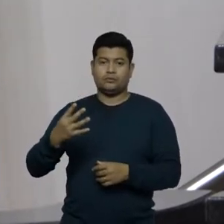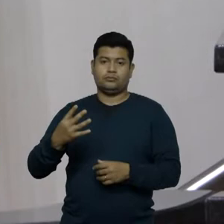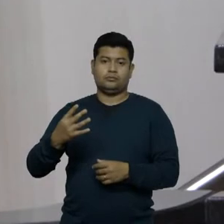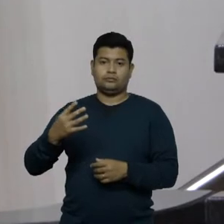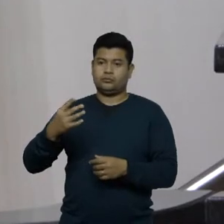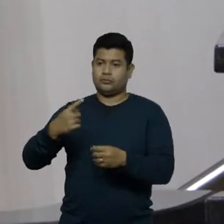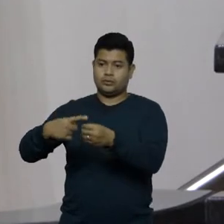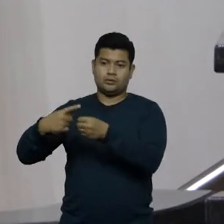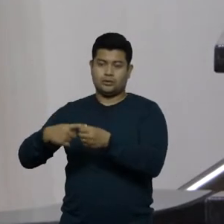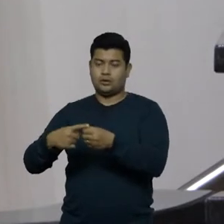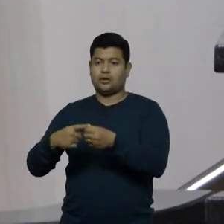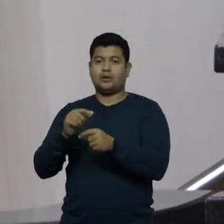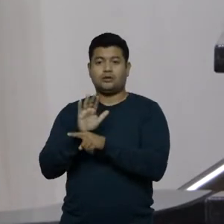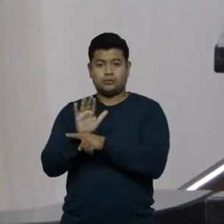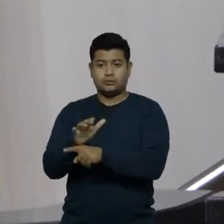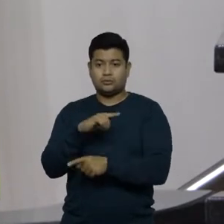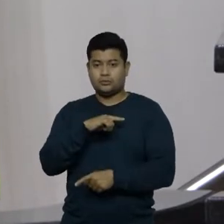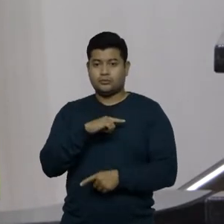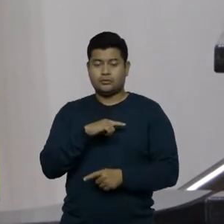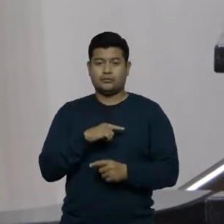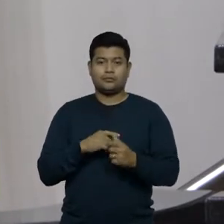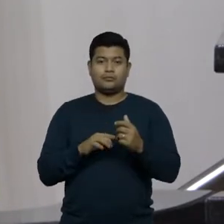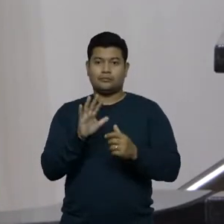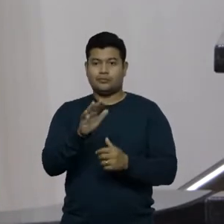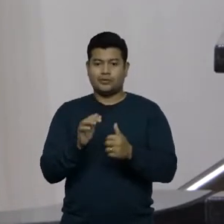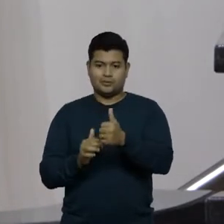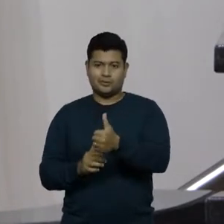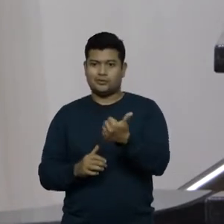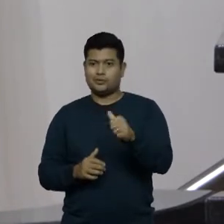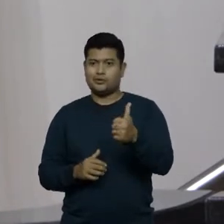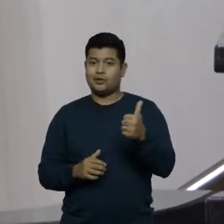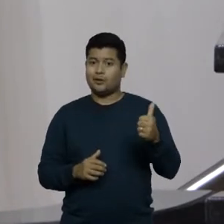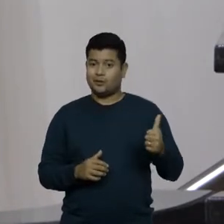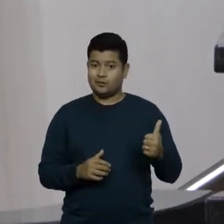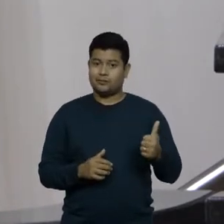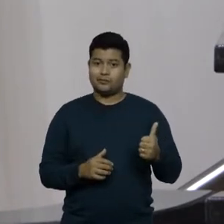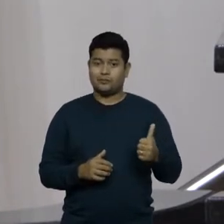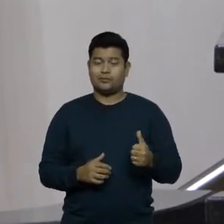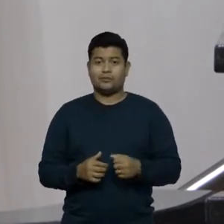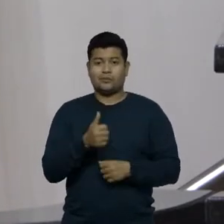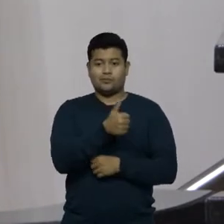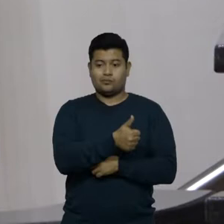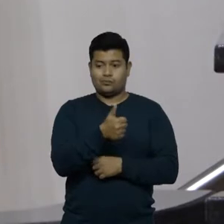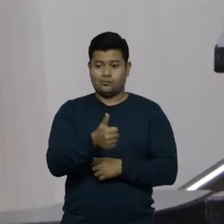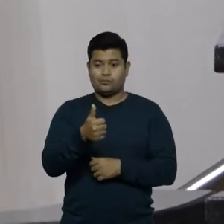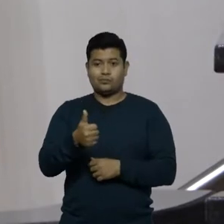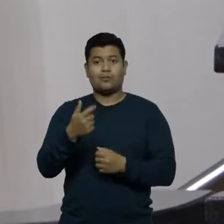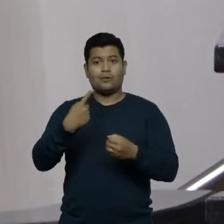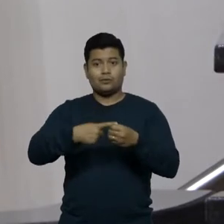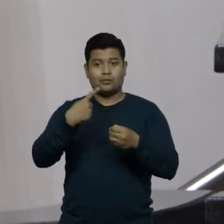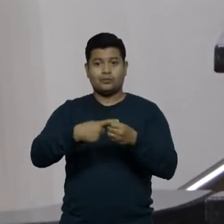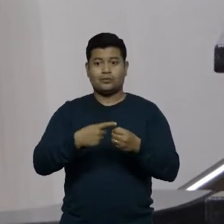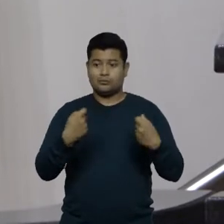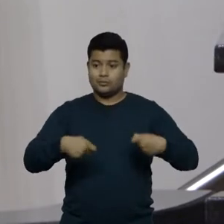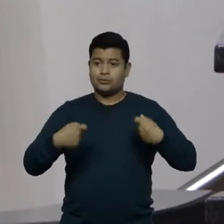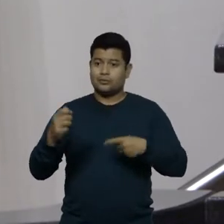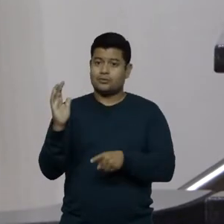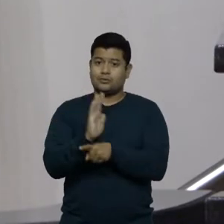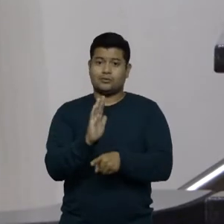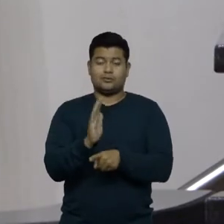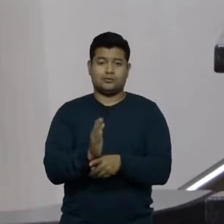municípios receberão alguma ajuda então eu apelo aqui é para que os governos nossos próximos